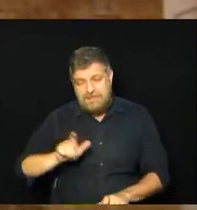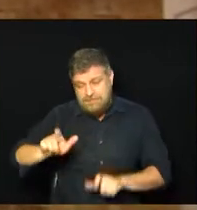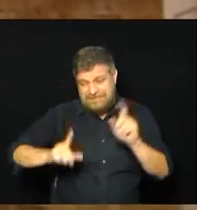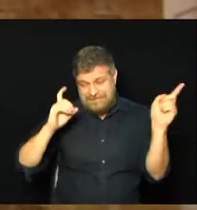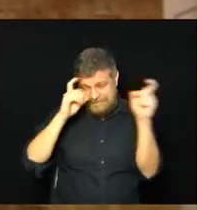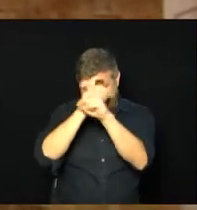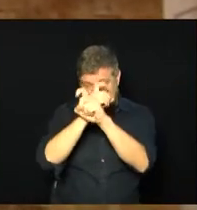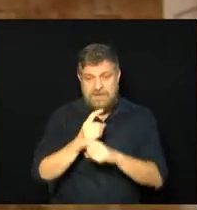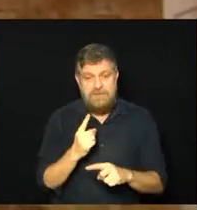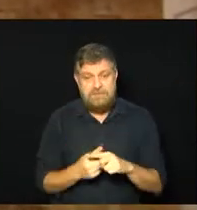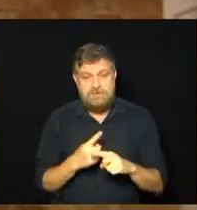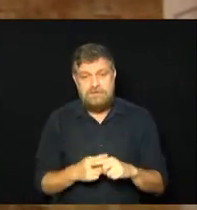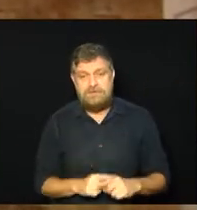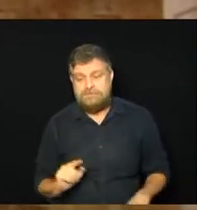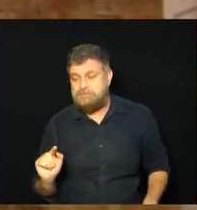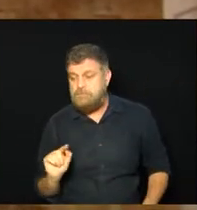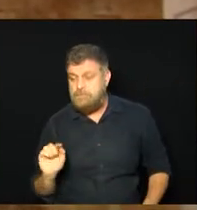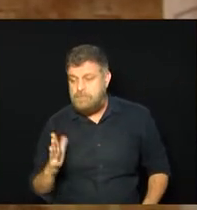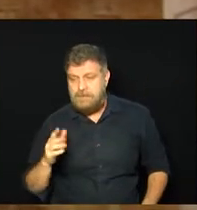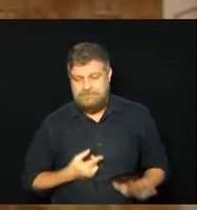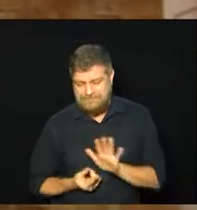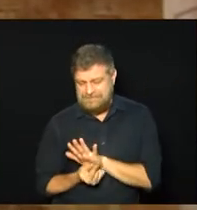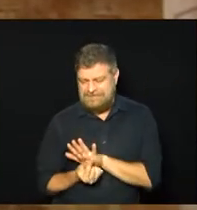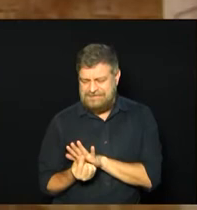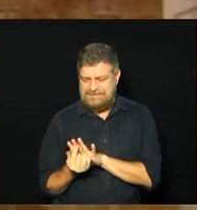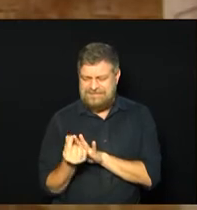fazer, porque a inflação que veio